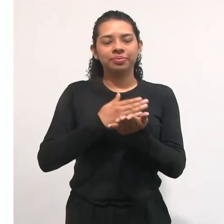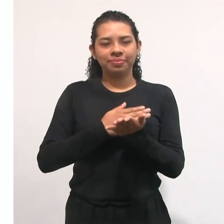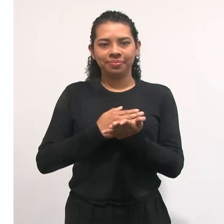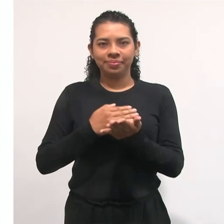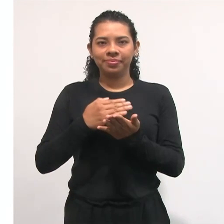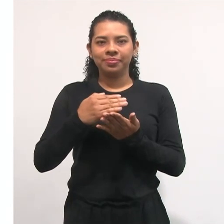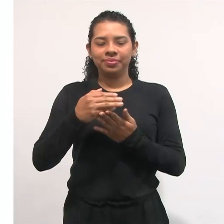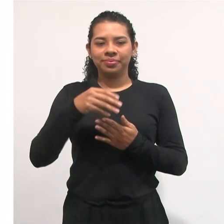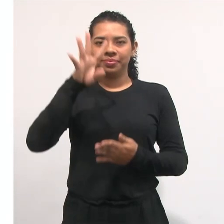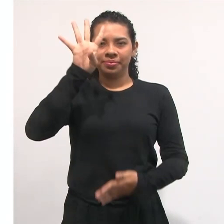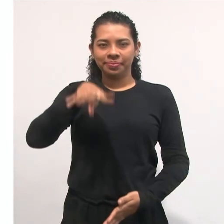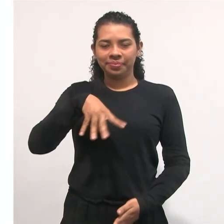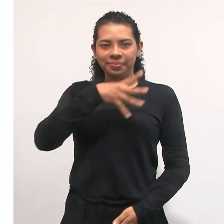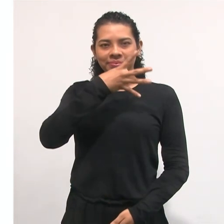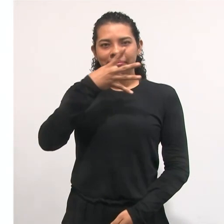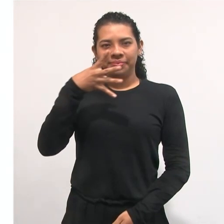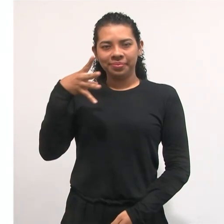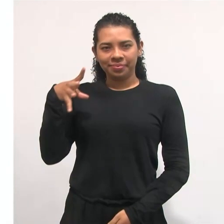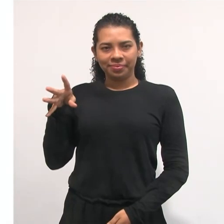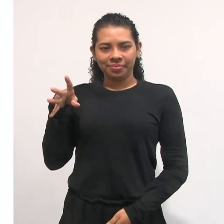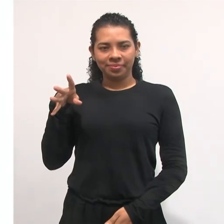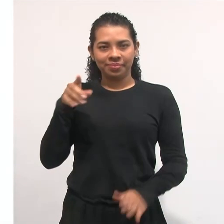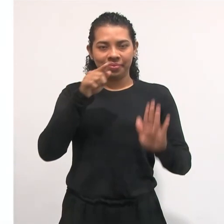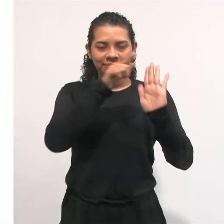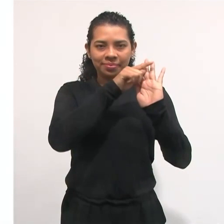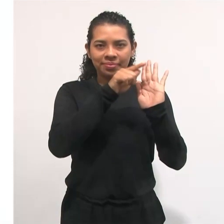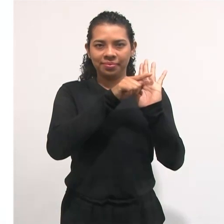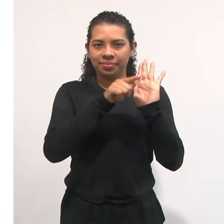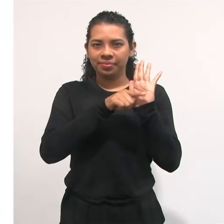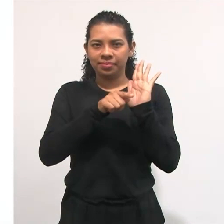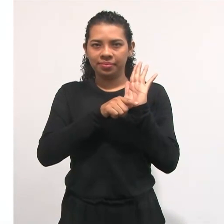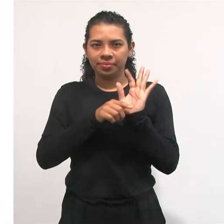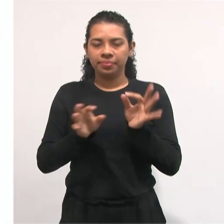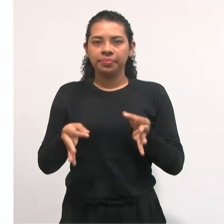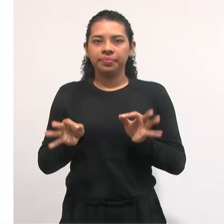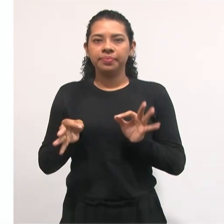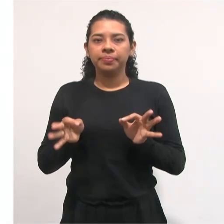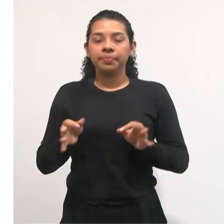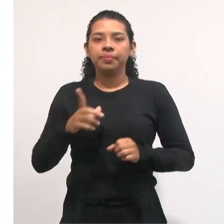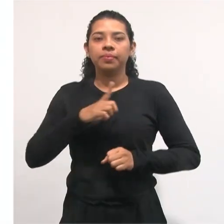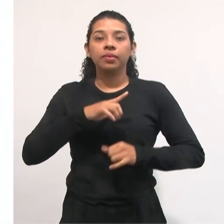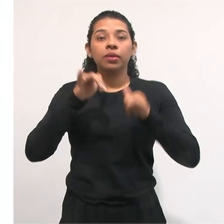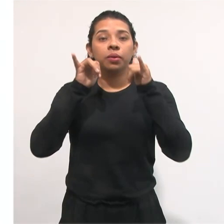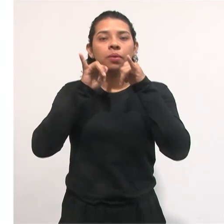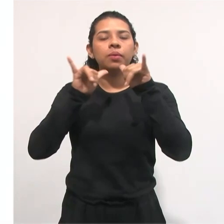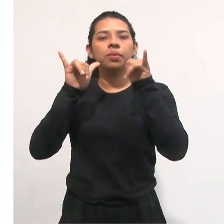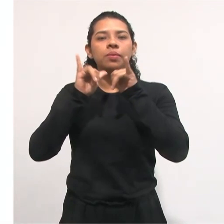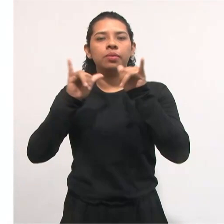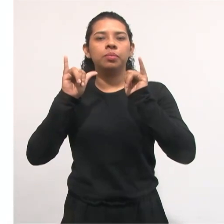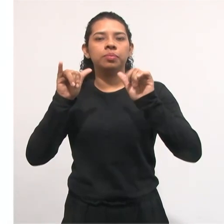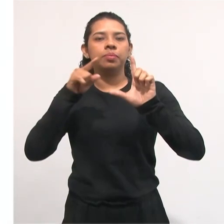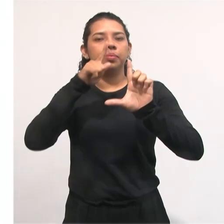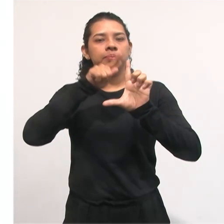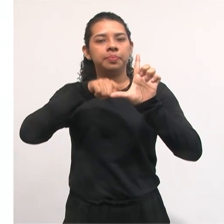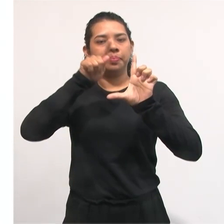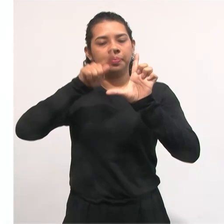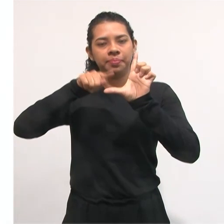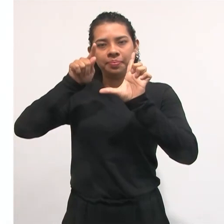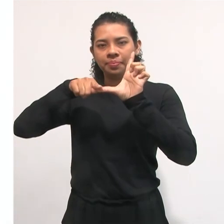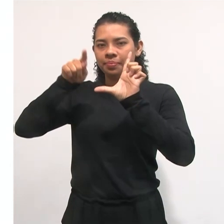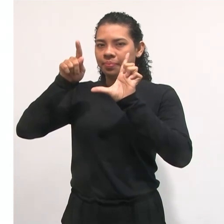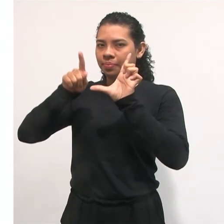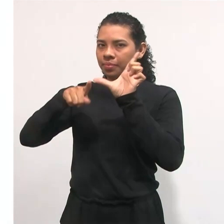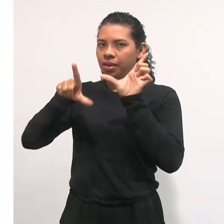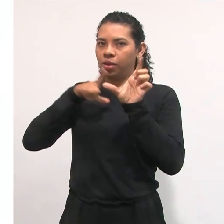nossa tabela de frequência, ok? Essa tabela de frequência tem algumas informações, né? Porque a estatística ela é cheia das